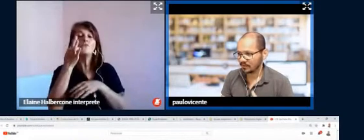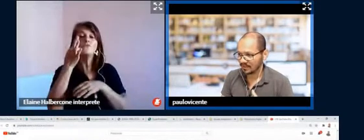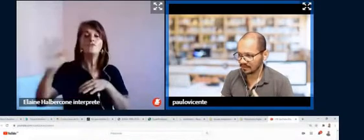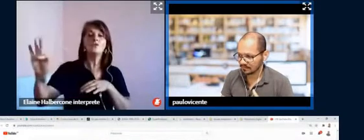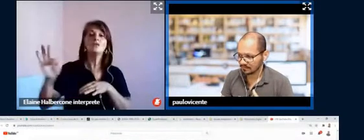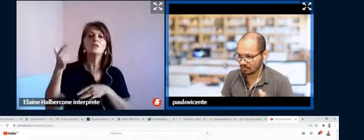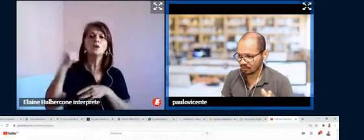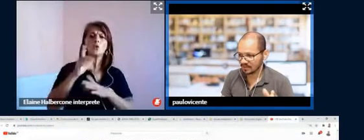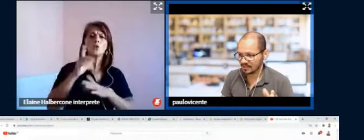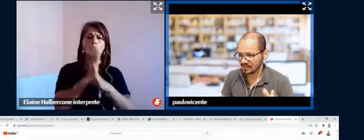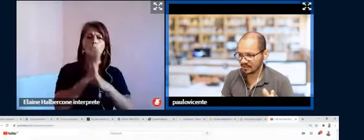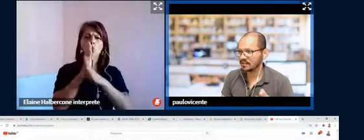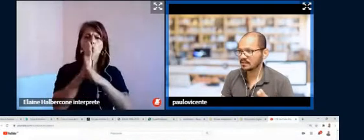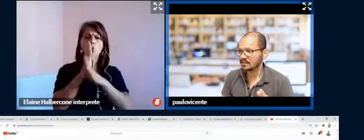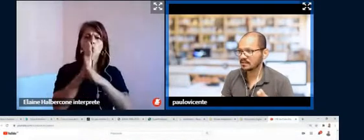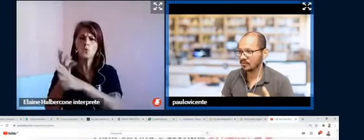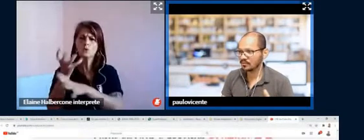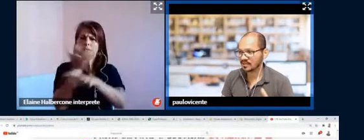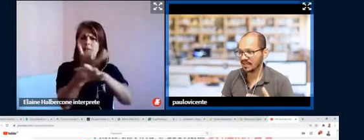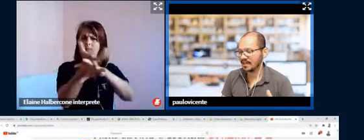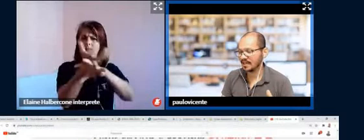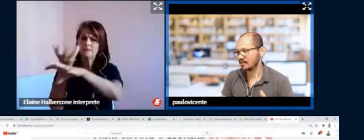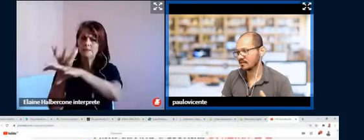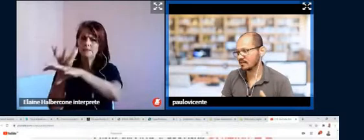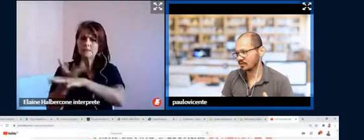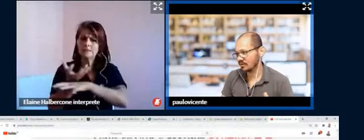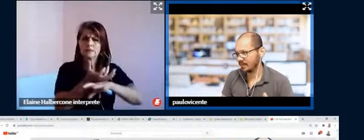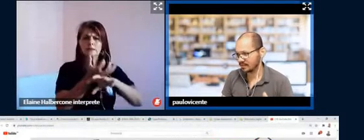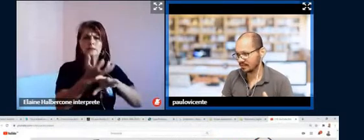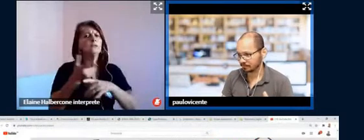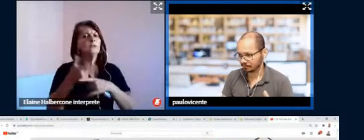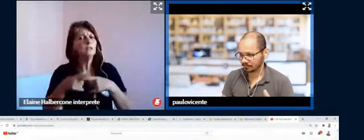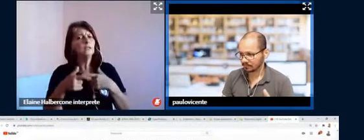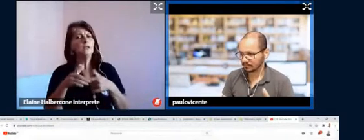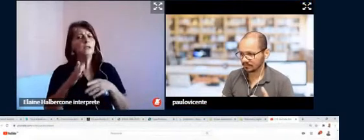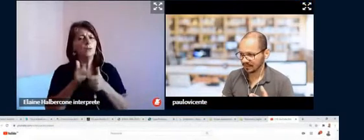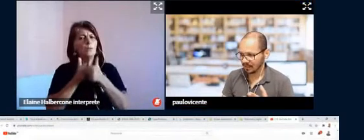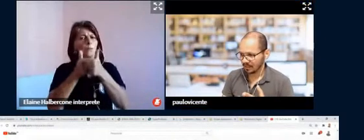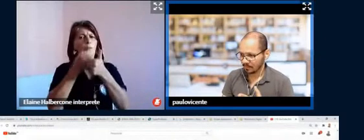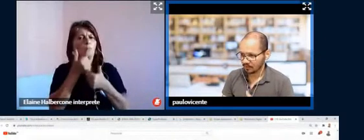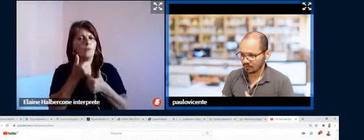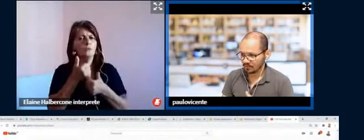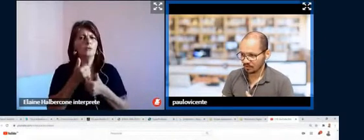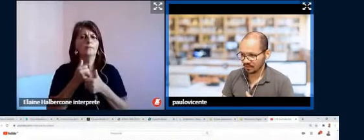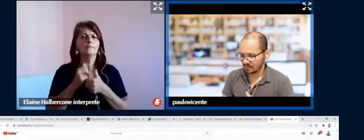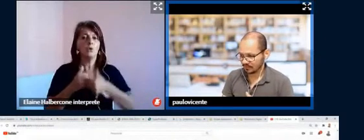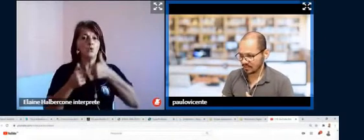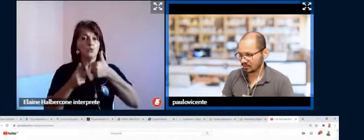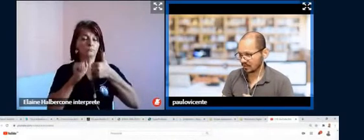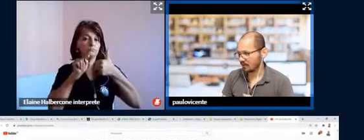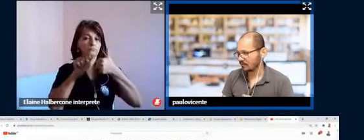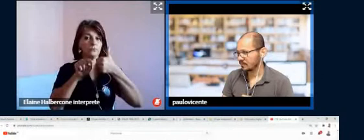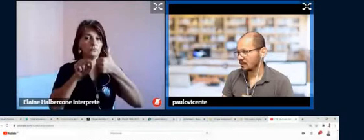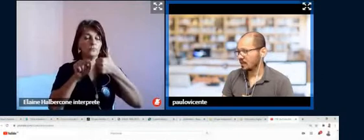vai encontrar todas as disciplinas e alguns canais que eu acho que vale a pena seguir. Professor Ives Urquiza, do